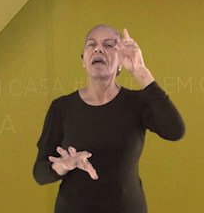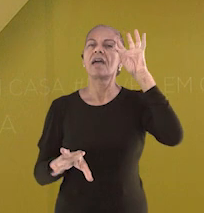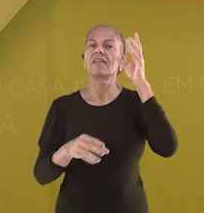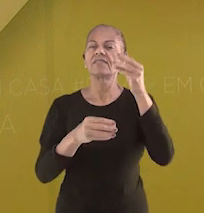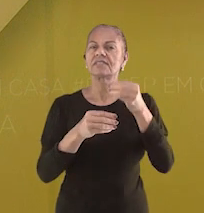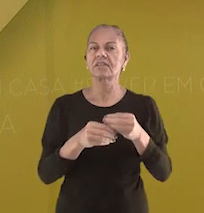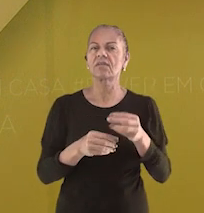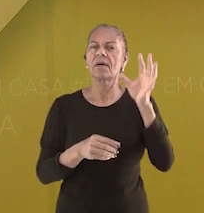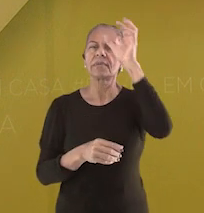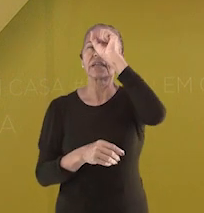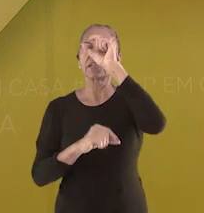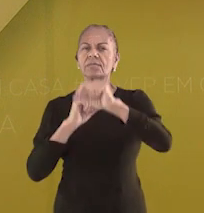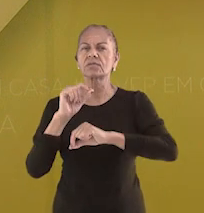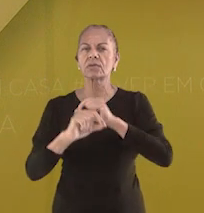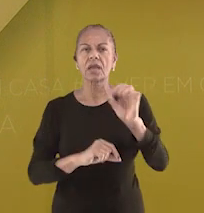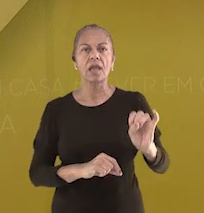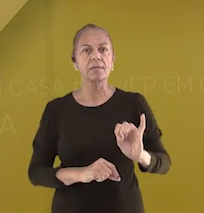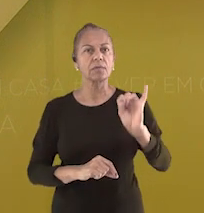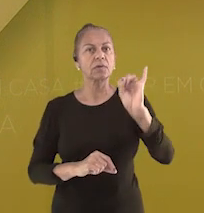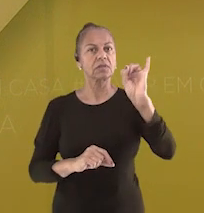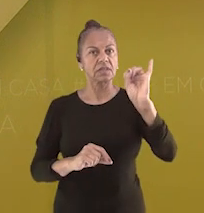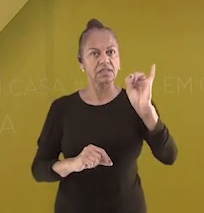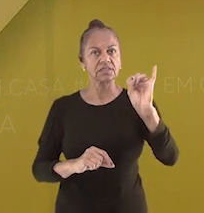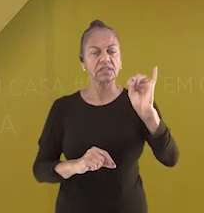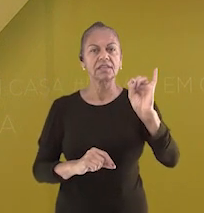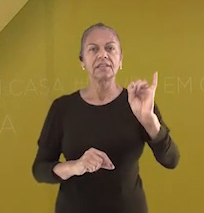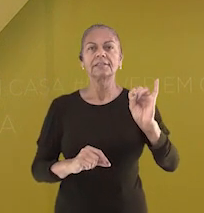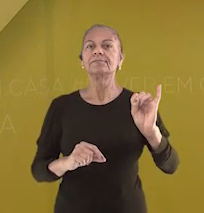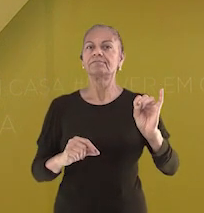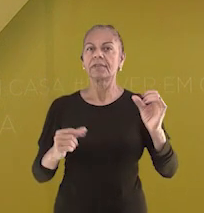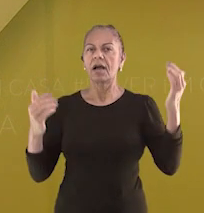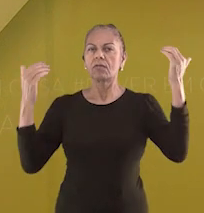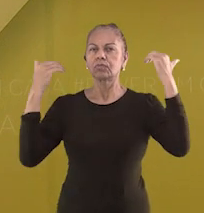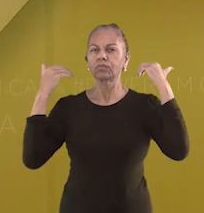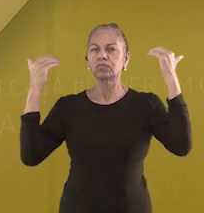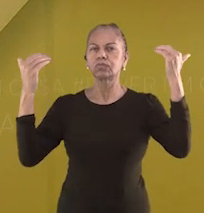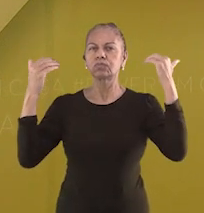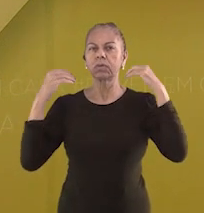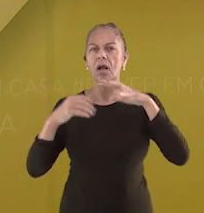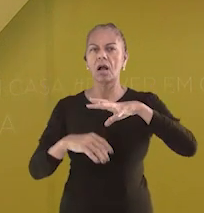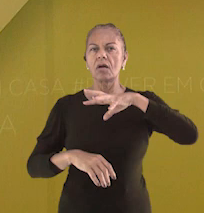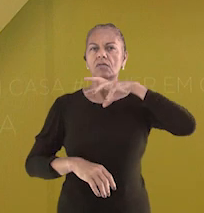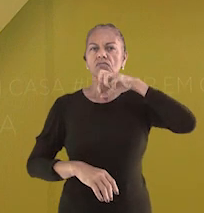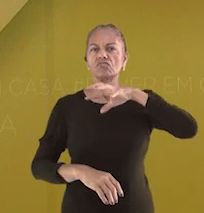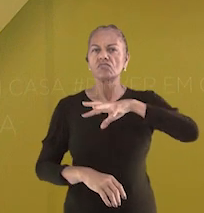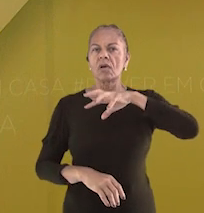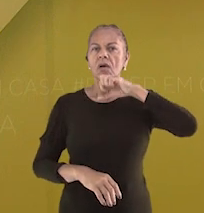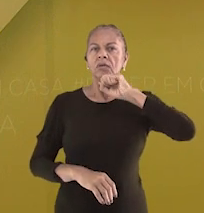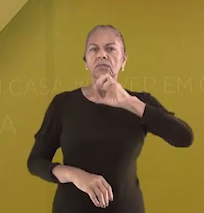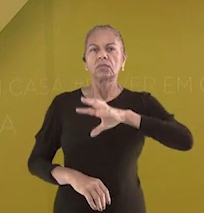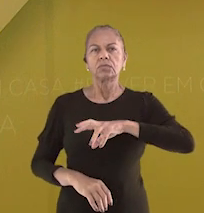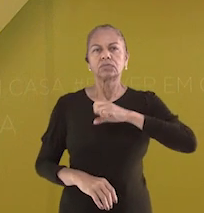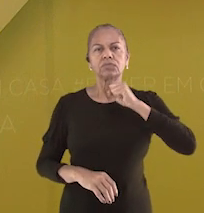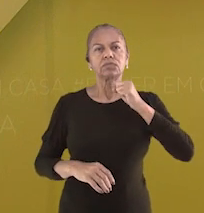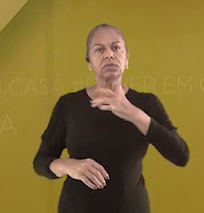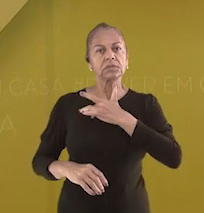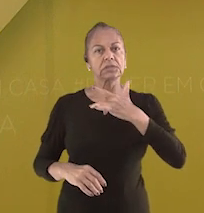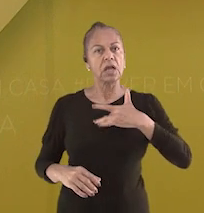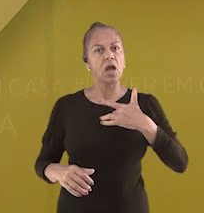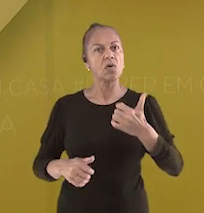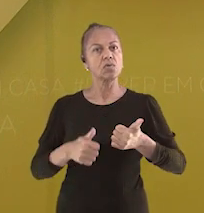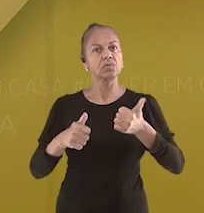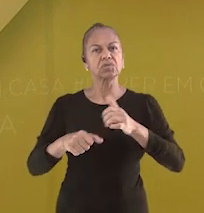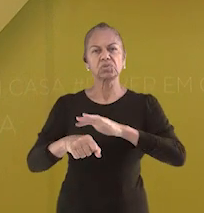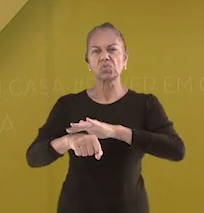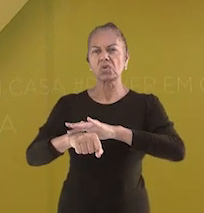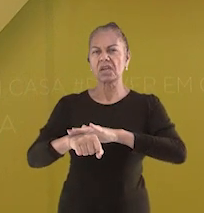hoje. Vimos a importância da atividade aeróbica para a nossa saúde e o quanto ela contribui na prevenção e no tratamento de